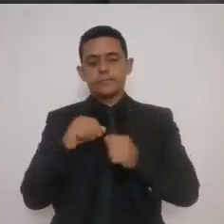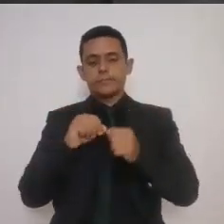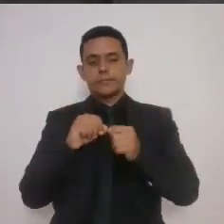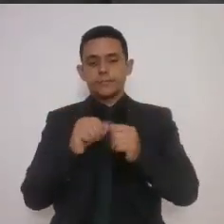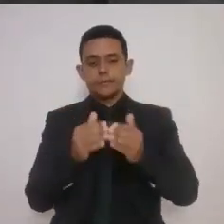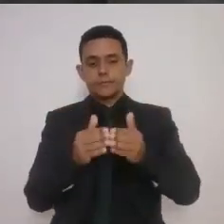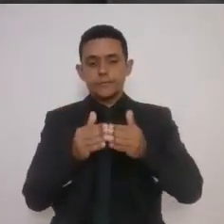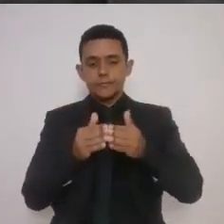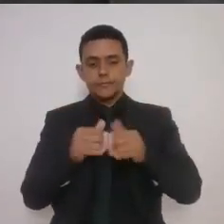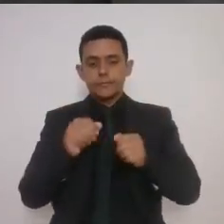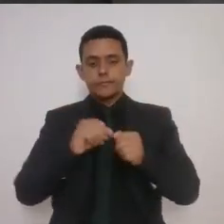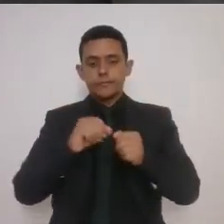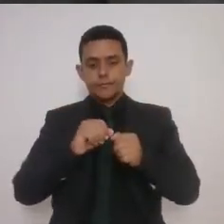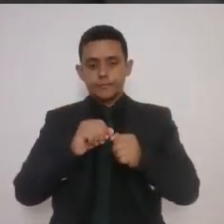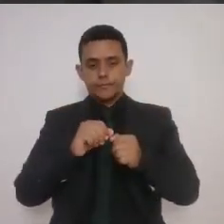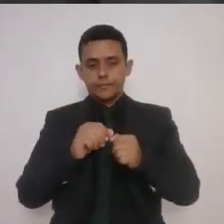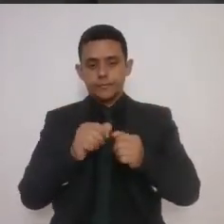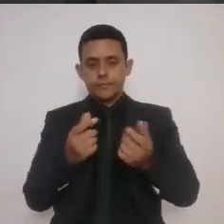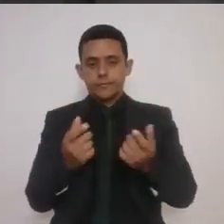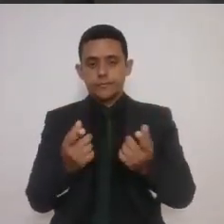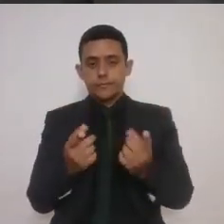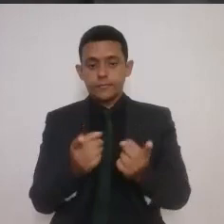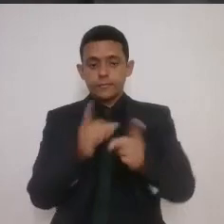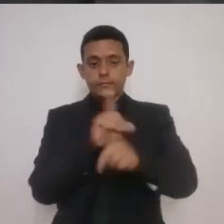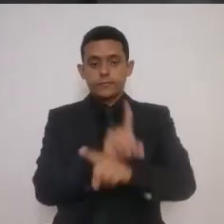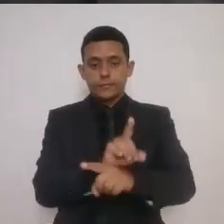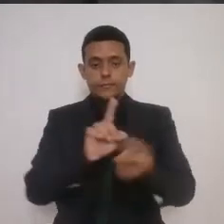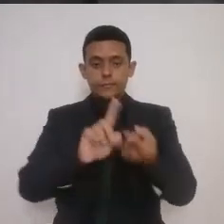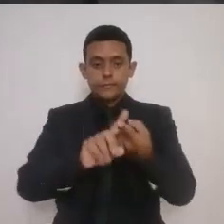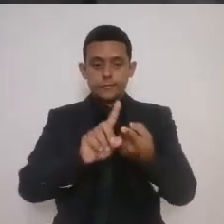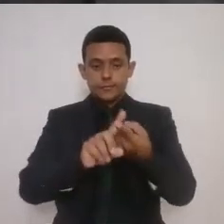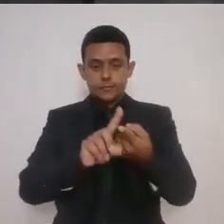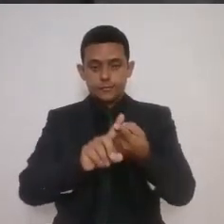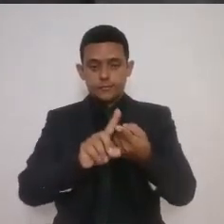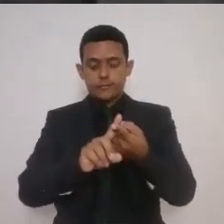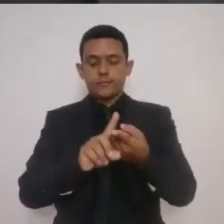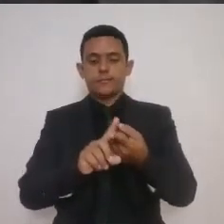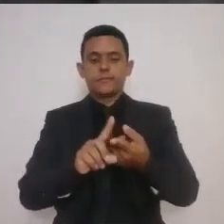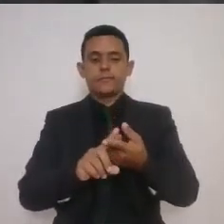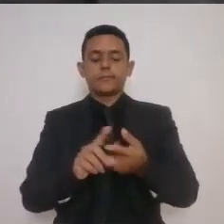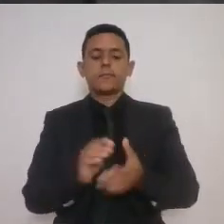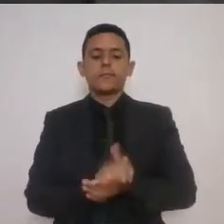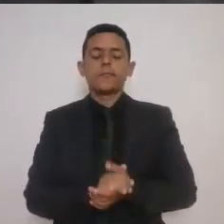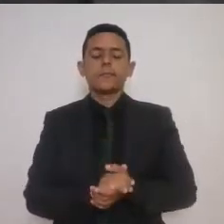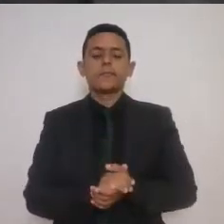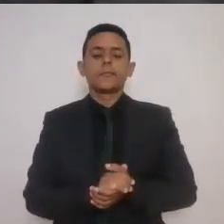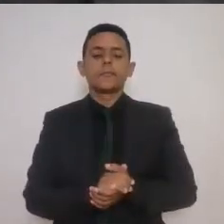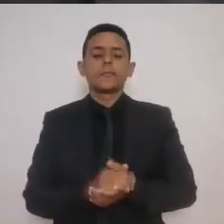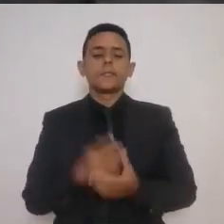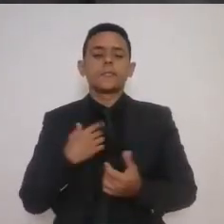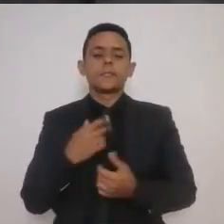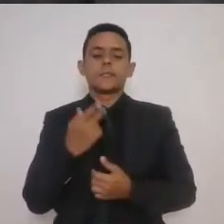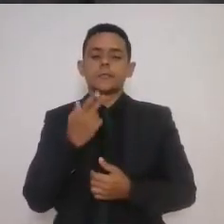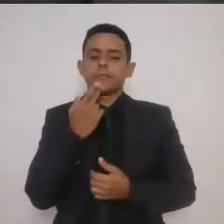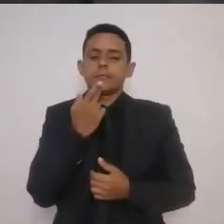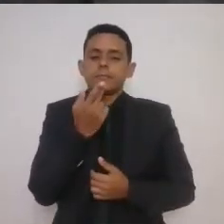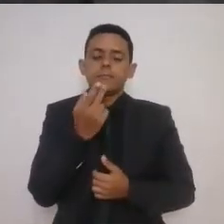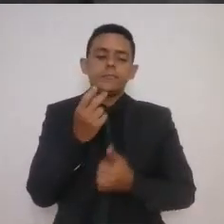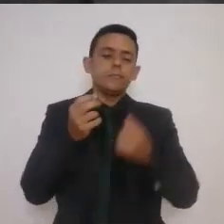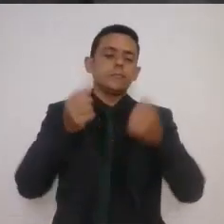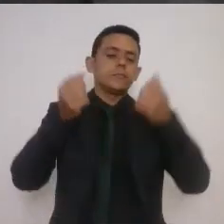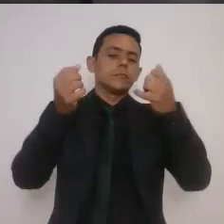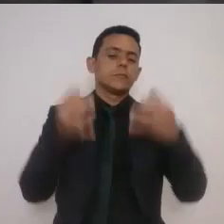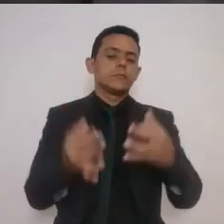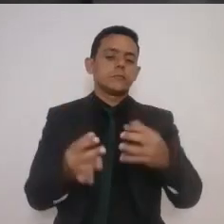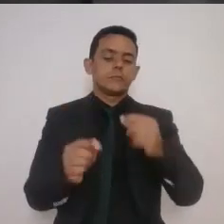vênias para também divergir neste caso. A consideração que eu faço é que realmente, além